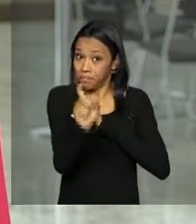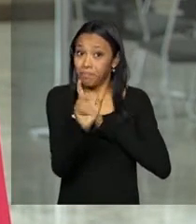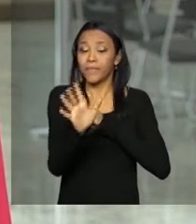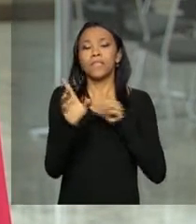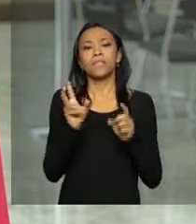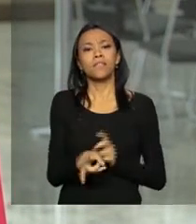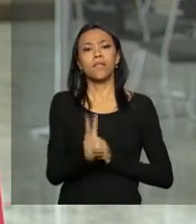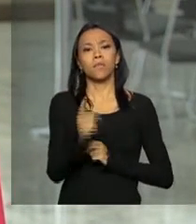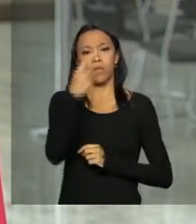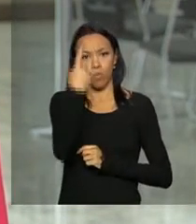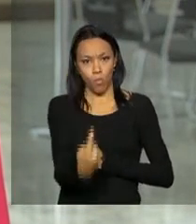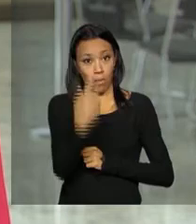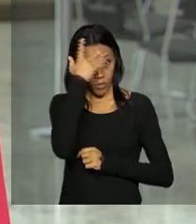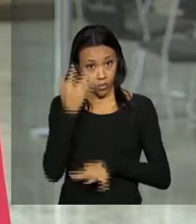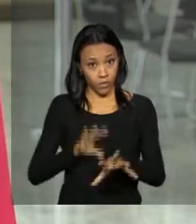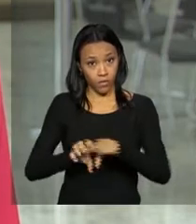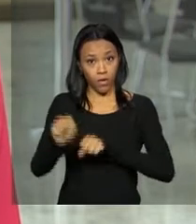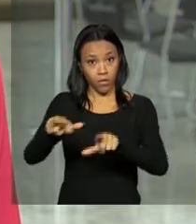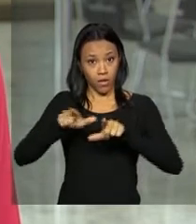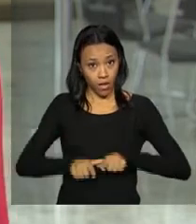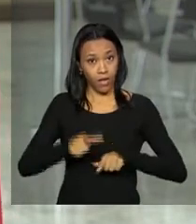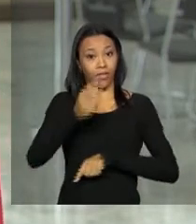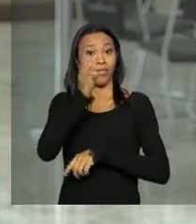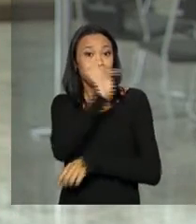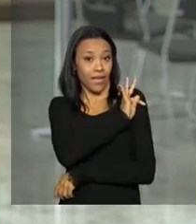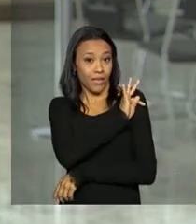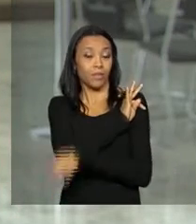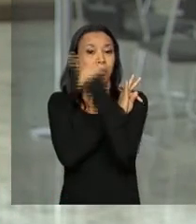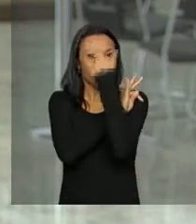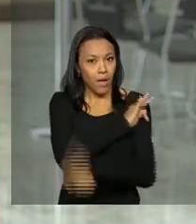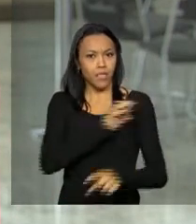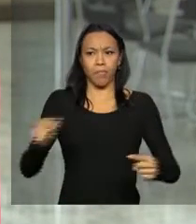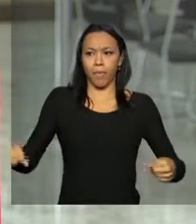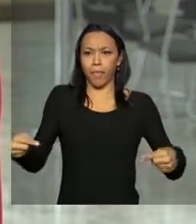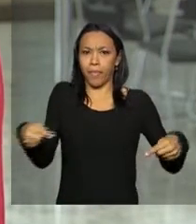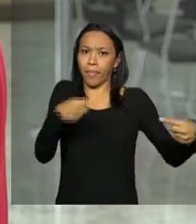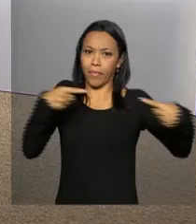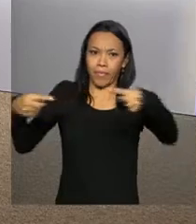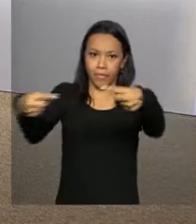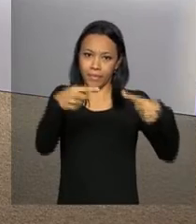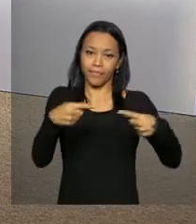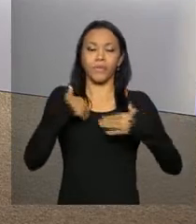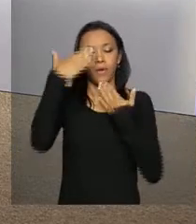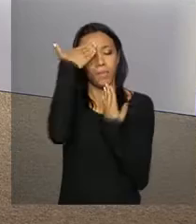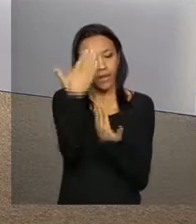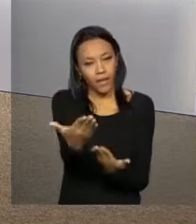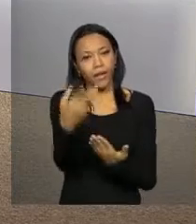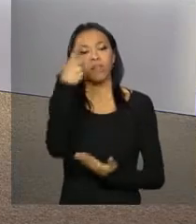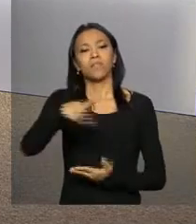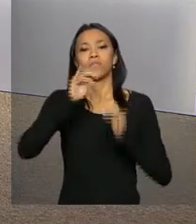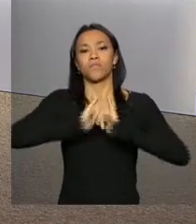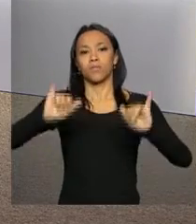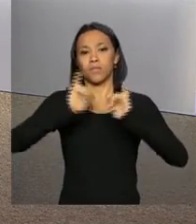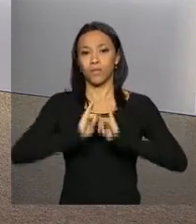que um brasileiro se forma no ensino técnico, cria-se um país mais competitivo. Daniele. Obrigada, Ana Gabriela, pelas suas